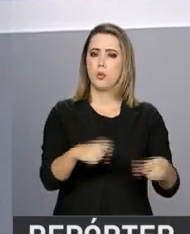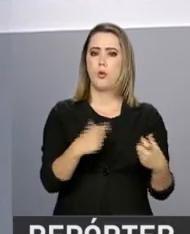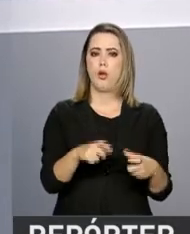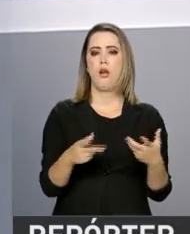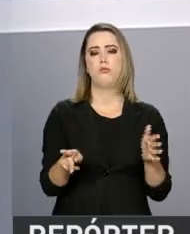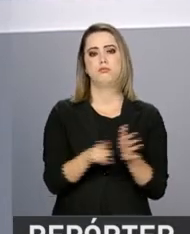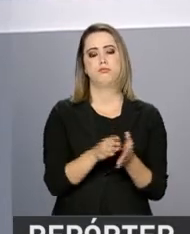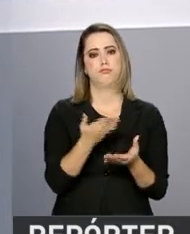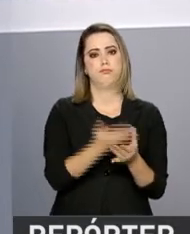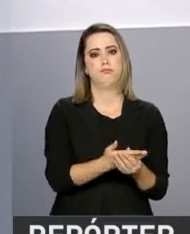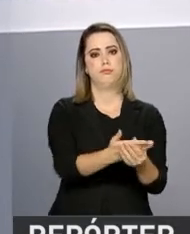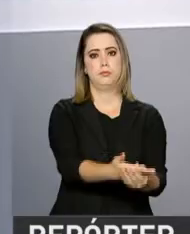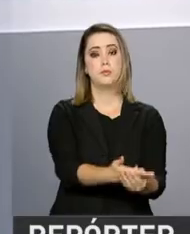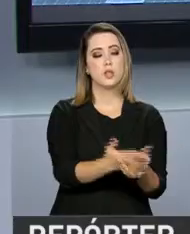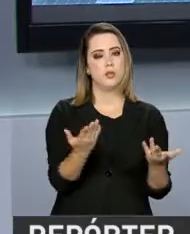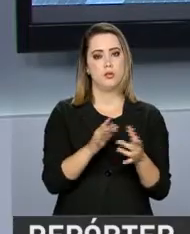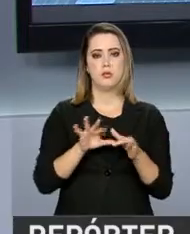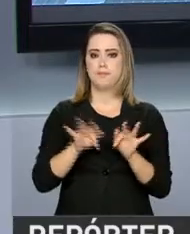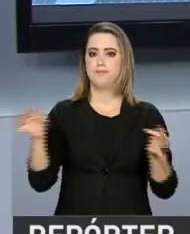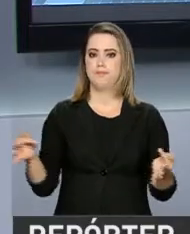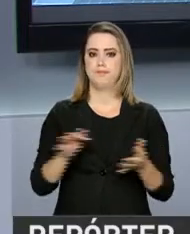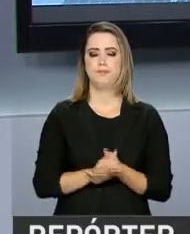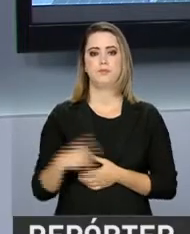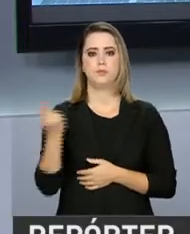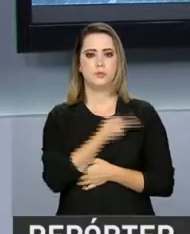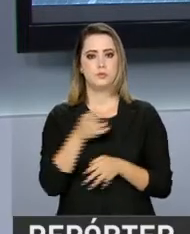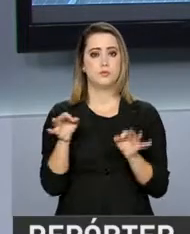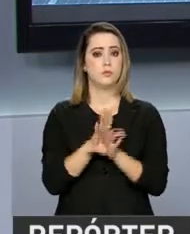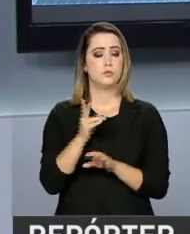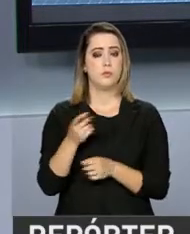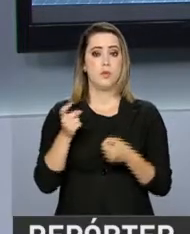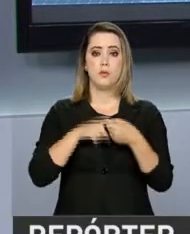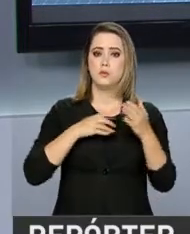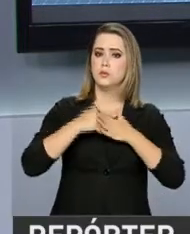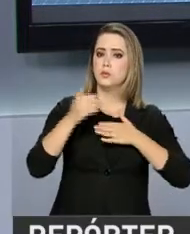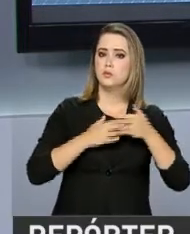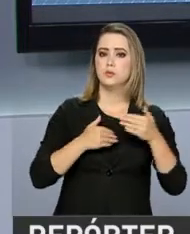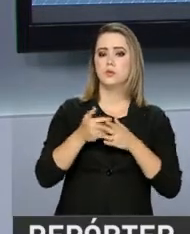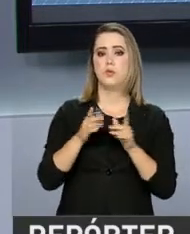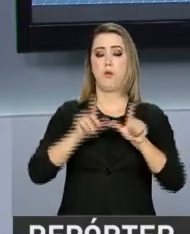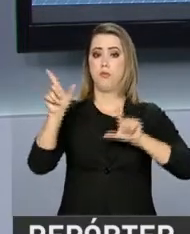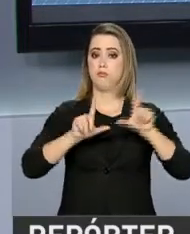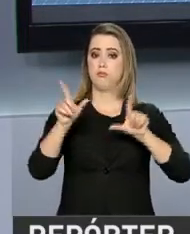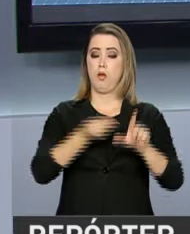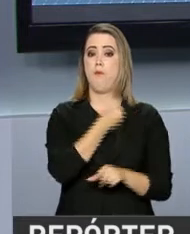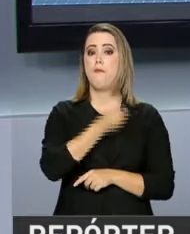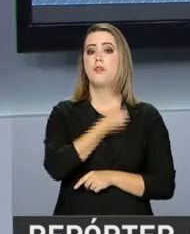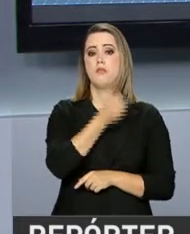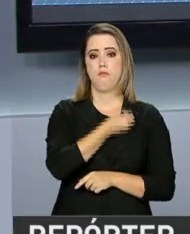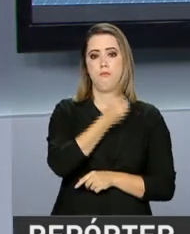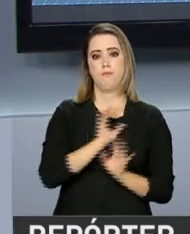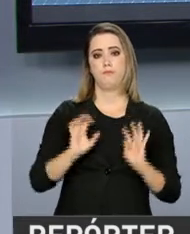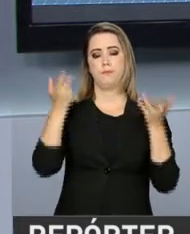de atendimento da receita federal nós ficamos por aqui e voltamos a qualquer momento com a transmissão ao vivo da cerimônia